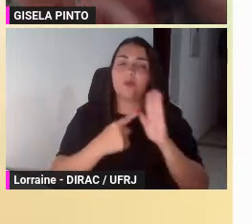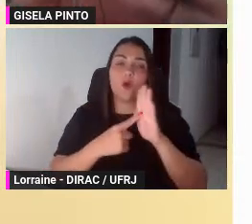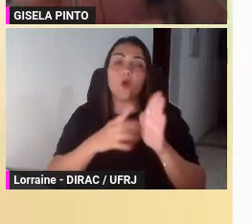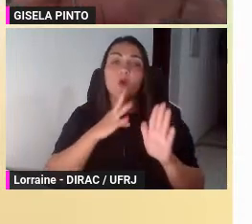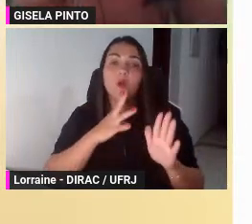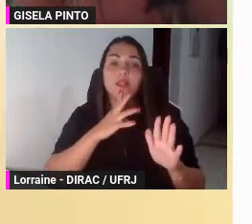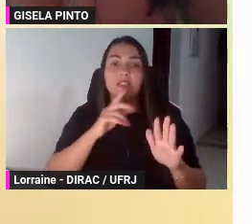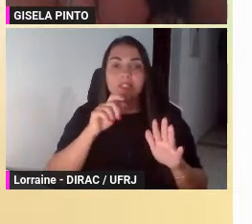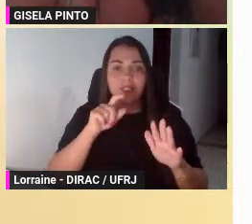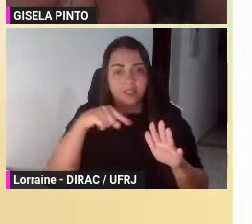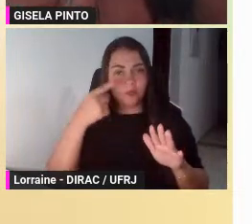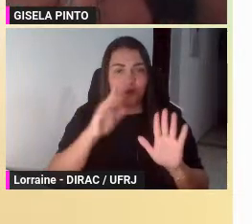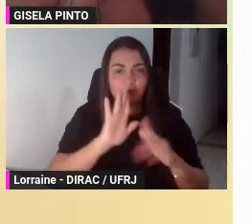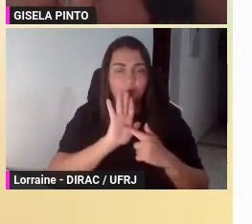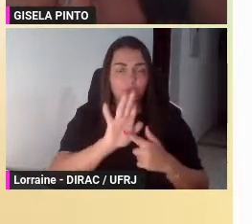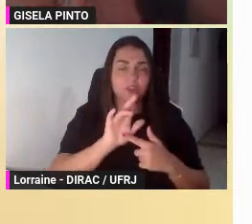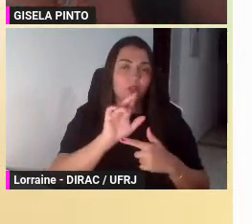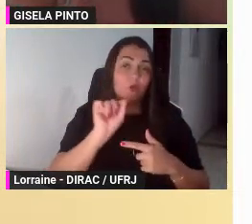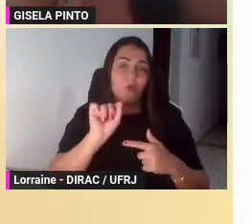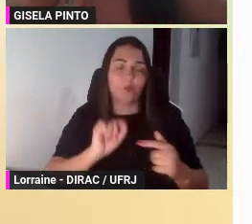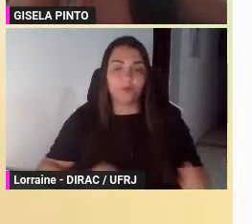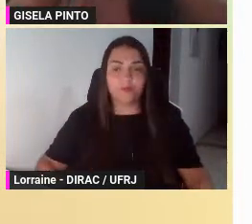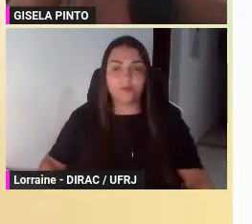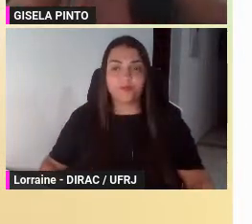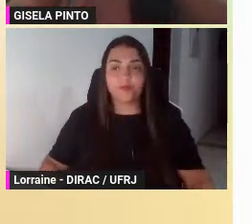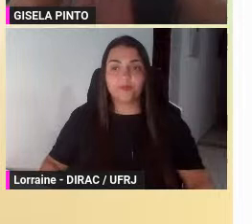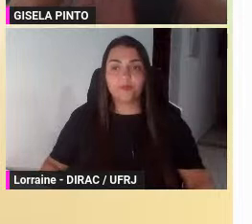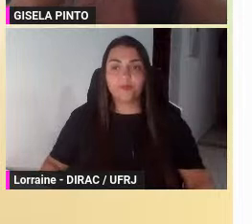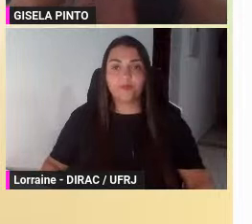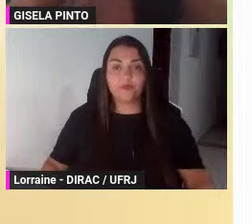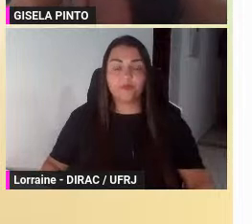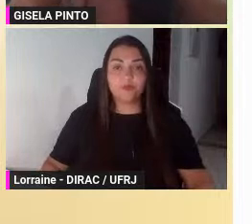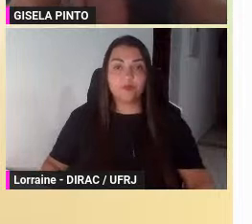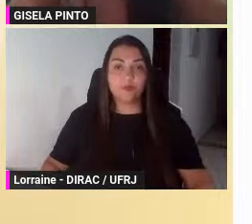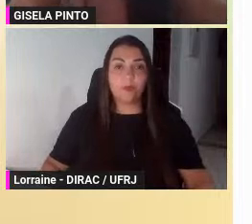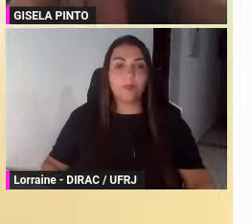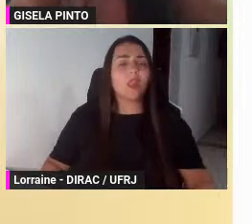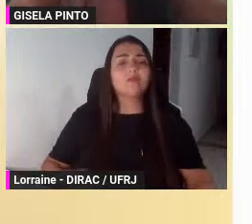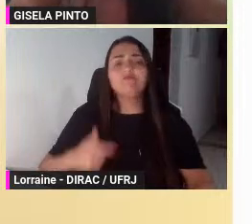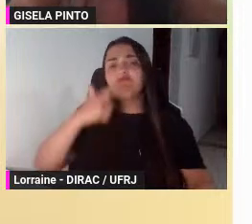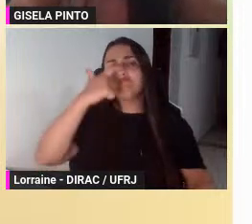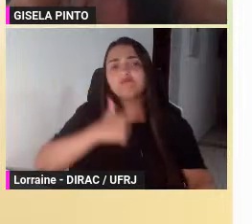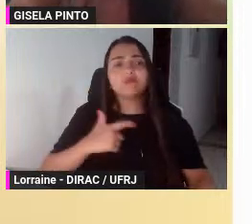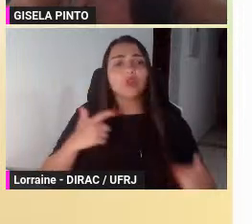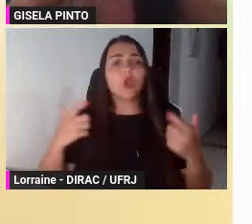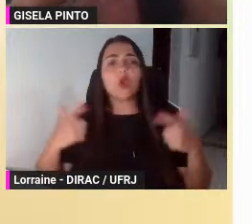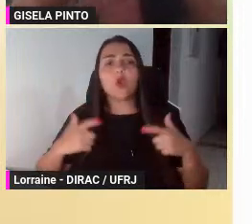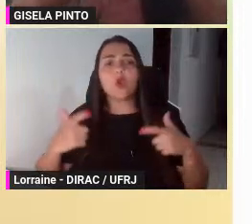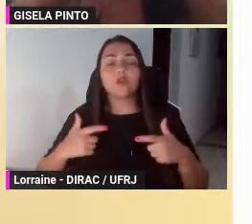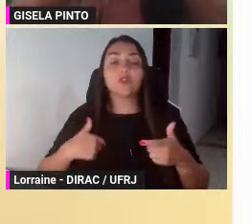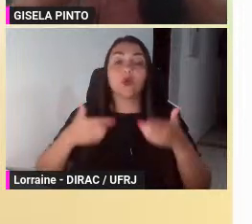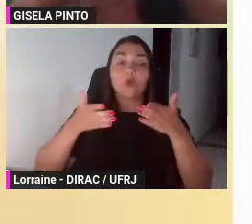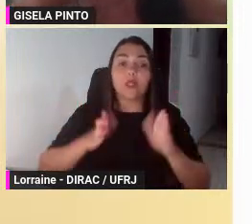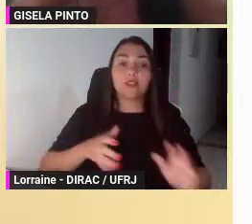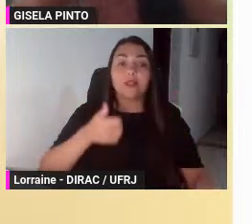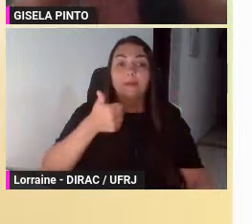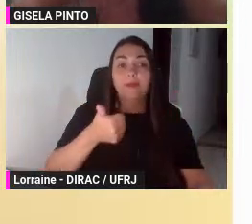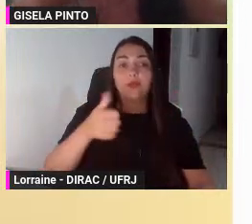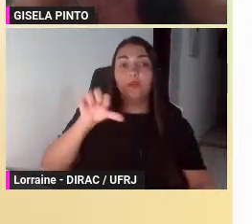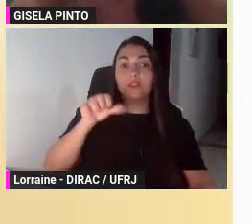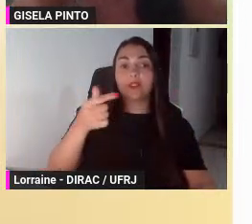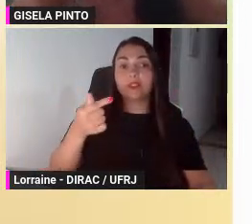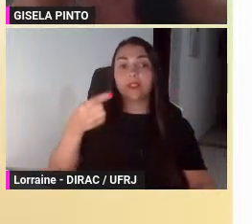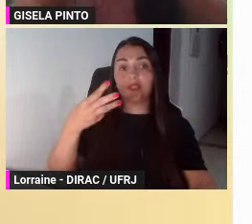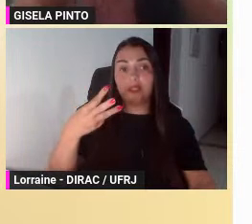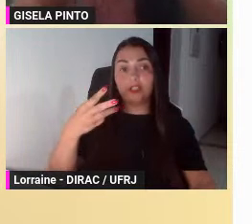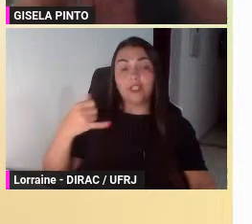daqui a pouco. Bom, mas de onde é que eu vim, né? Eu nasci em 1973, fiz 50